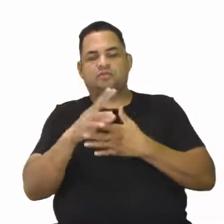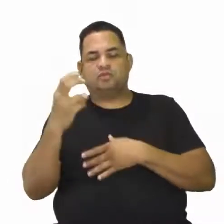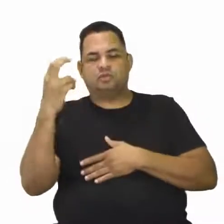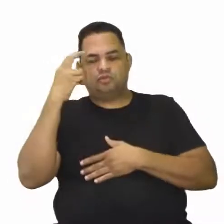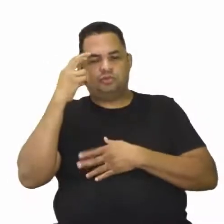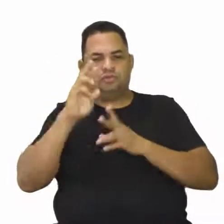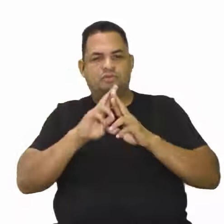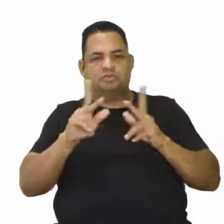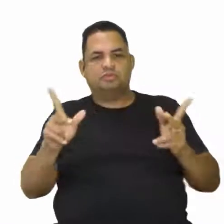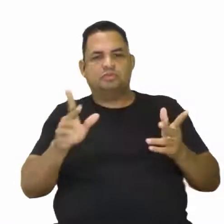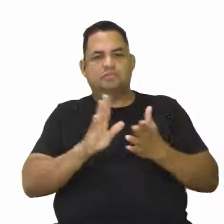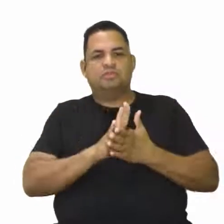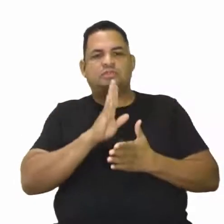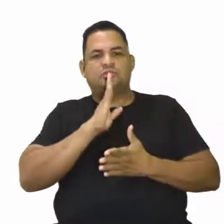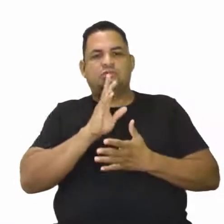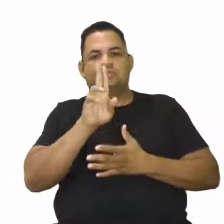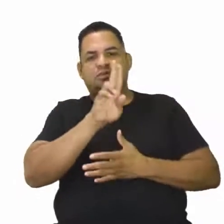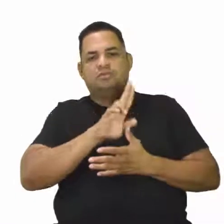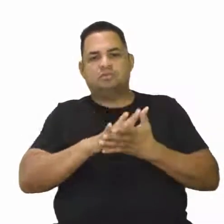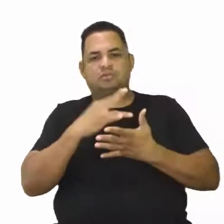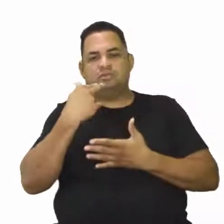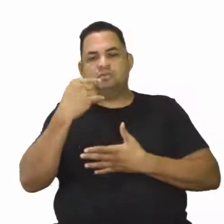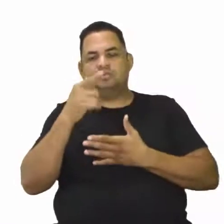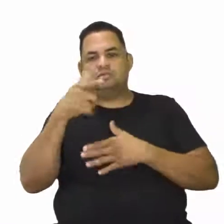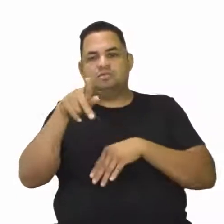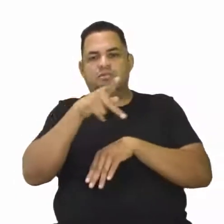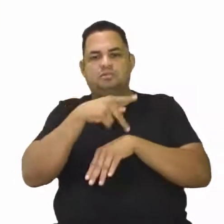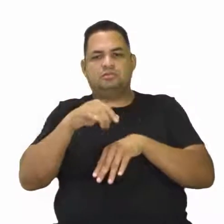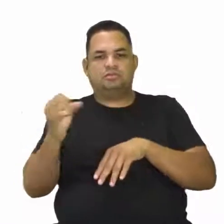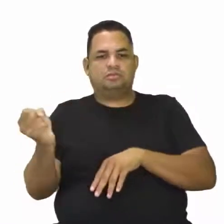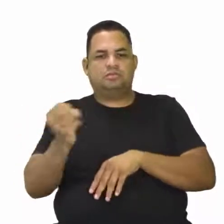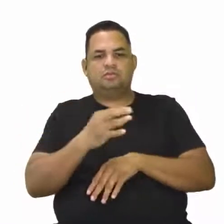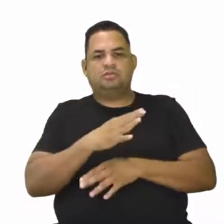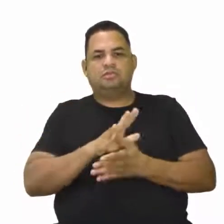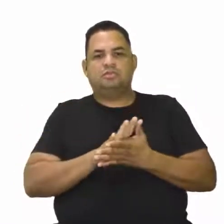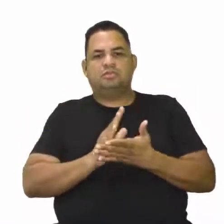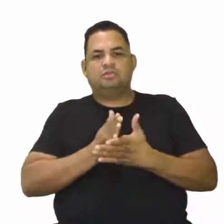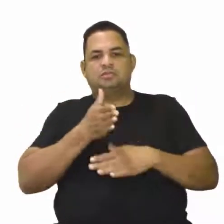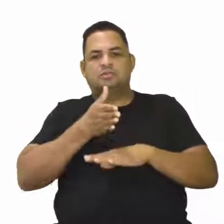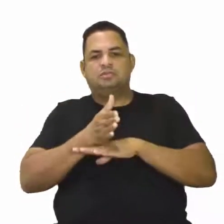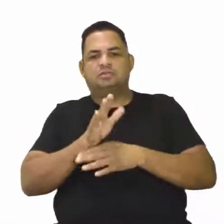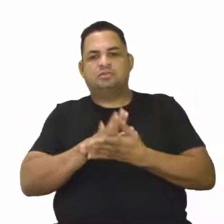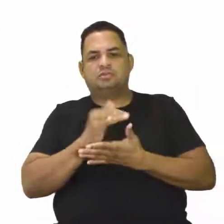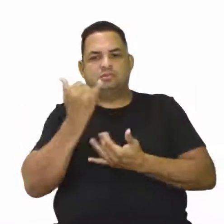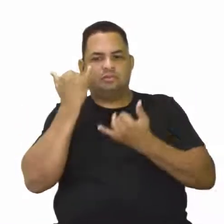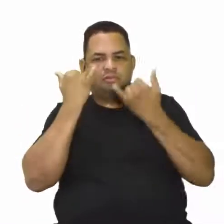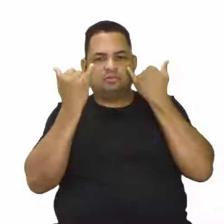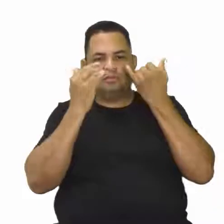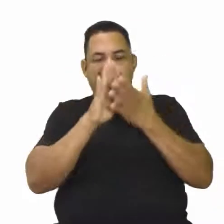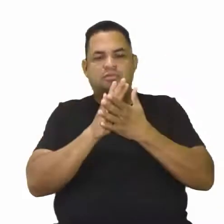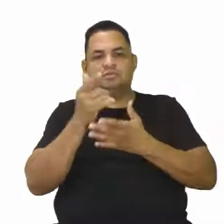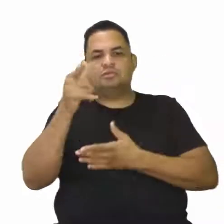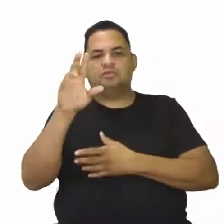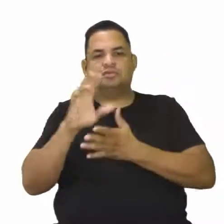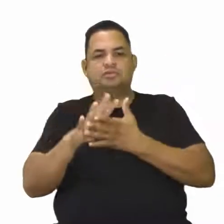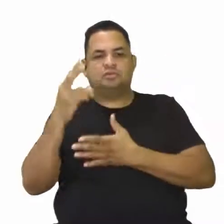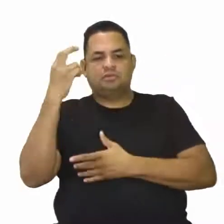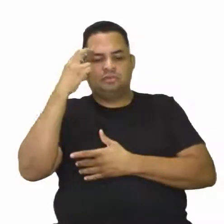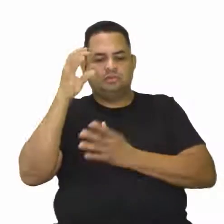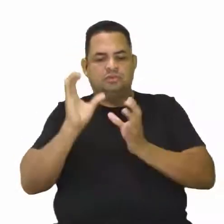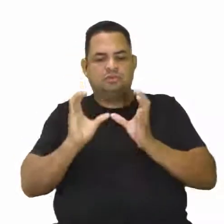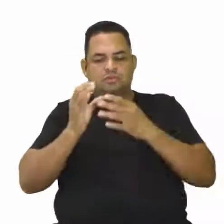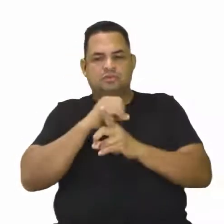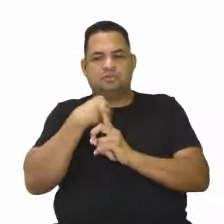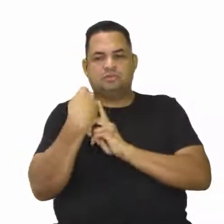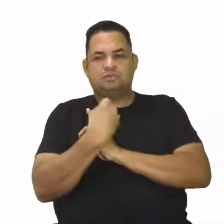culturas distintas. Conhecer e usar as línguas estrangeiras modernas como instrumento de acesso a informações a outras culturas